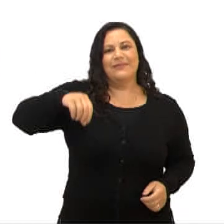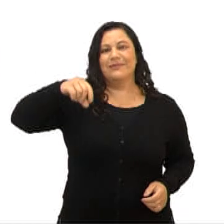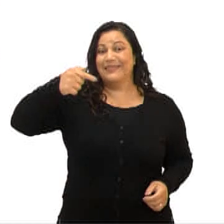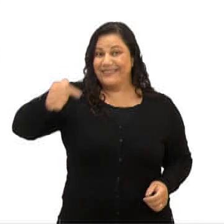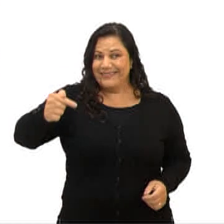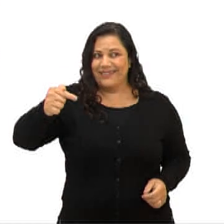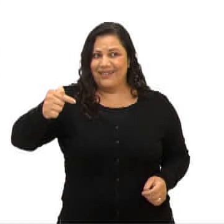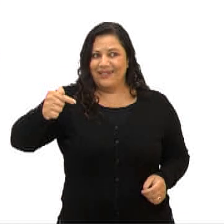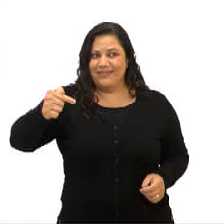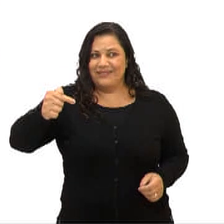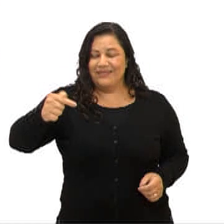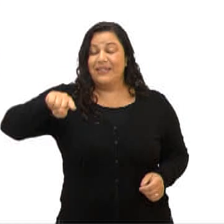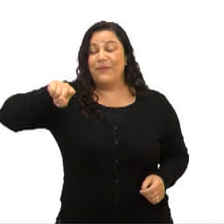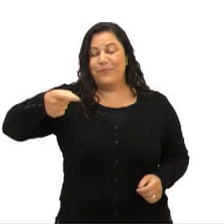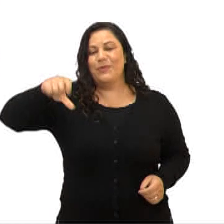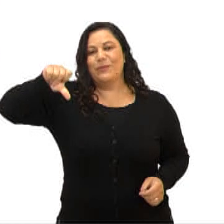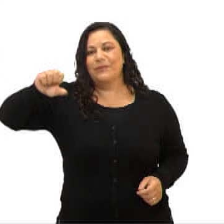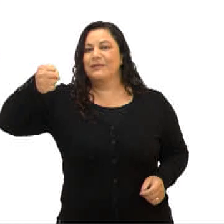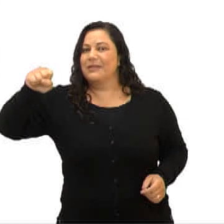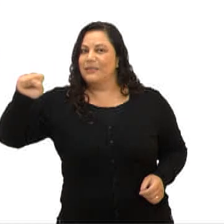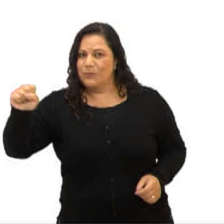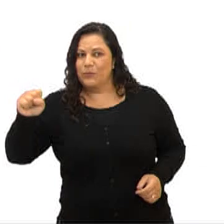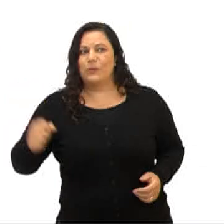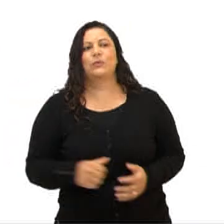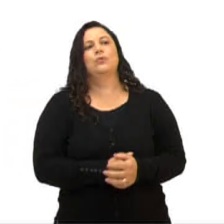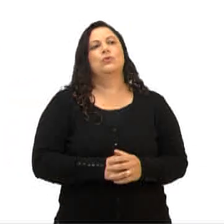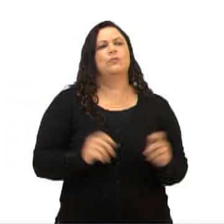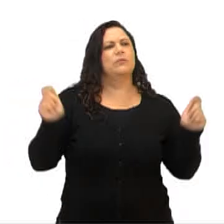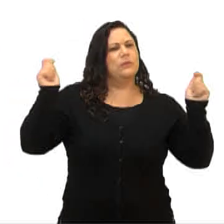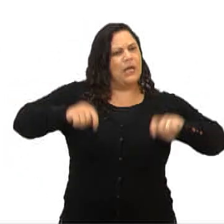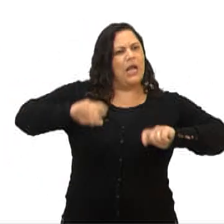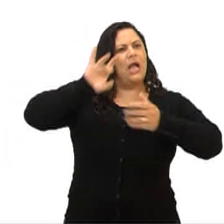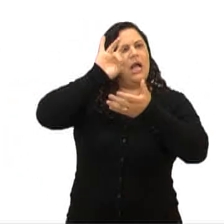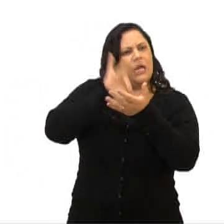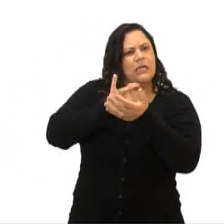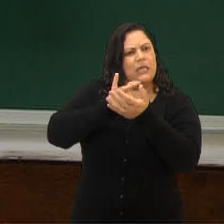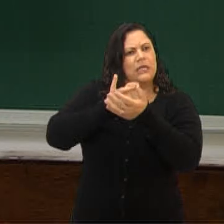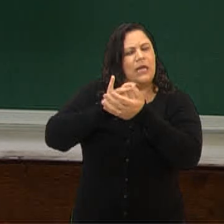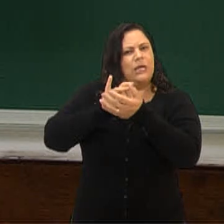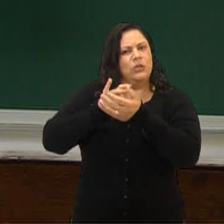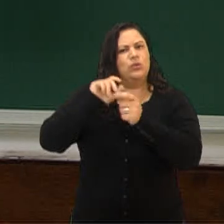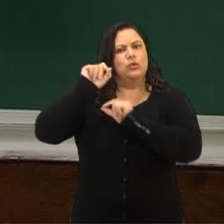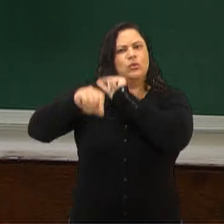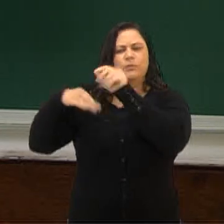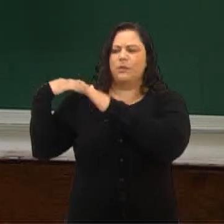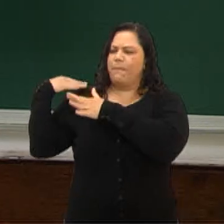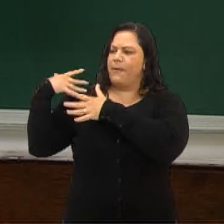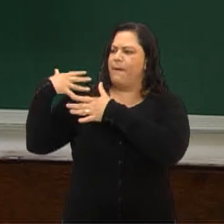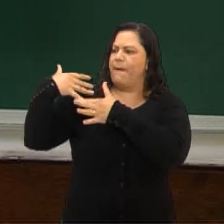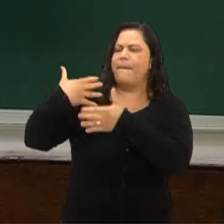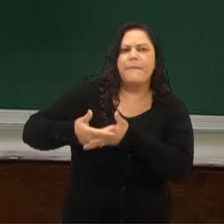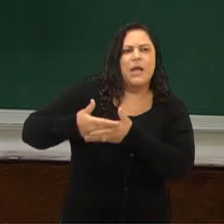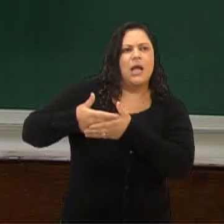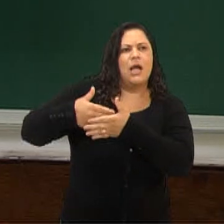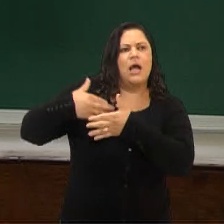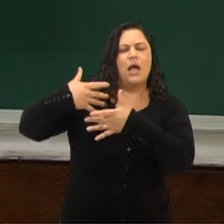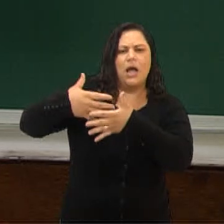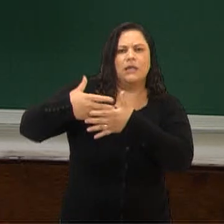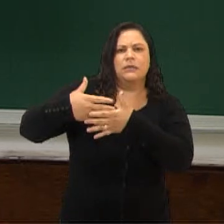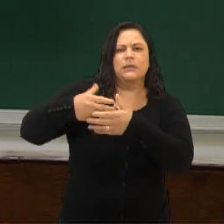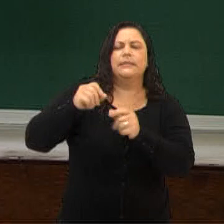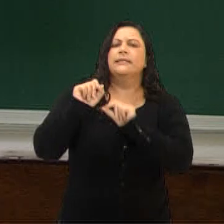espontânea, inspirando-se ao mesmo tempo e confrontando no chamado impressionismo. Então, a gente via que o impressionismo, a gente trabalhava, o foco era a